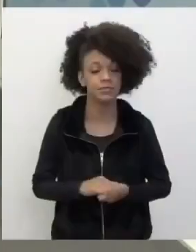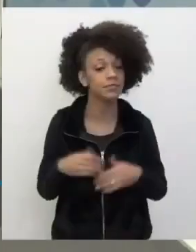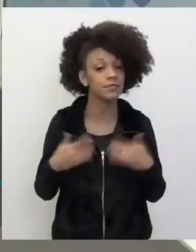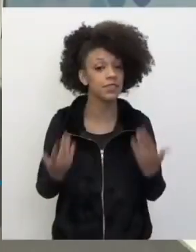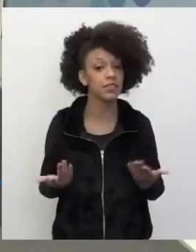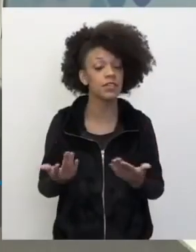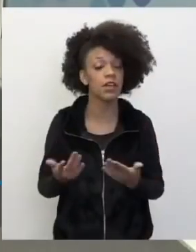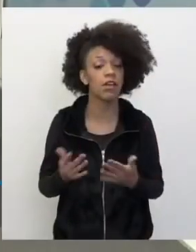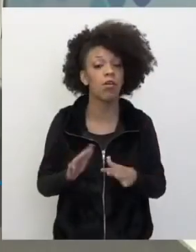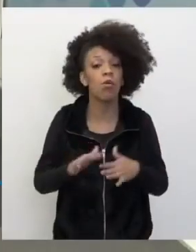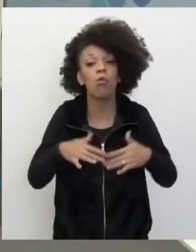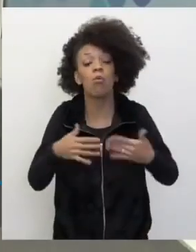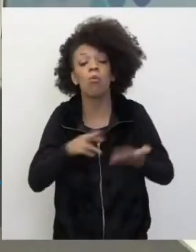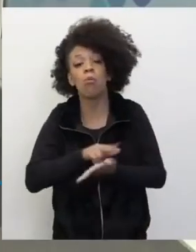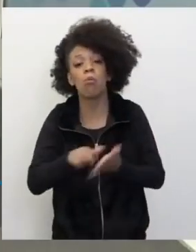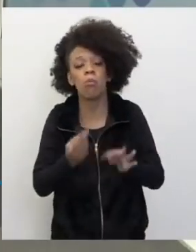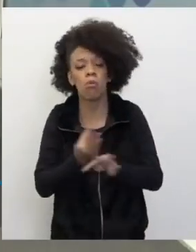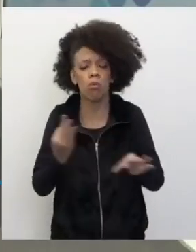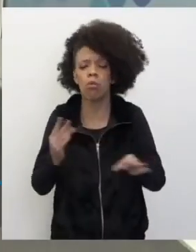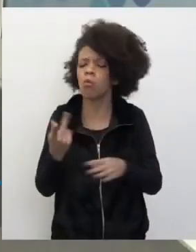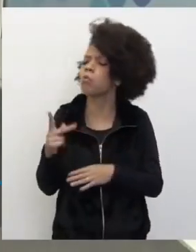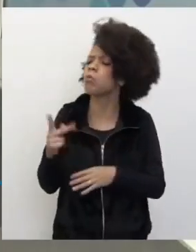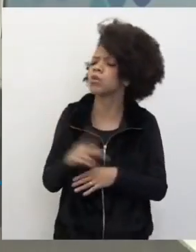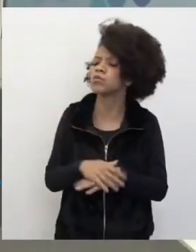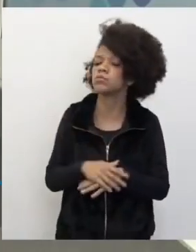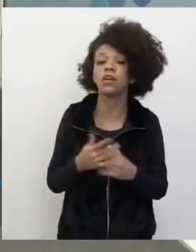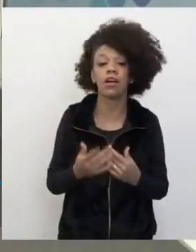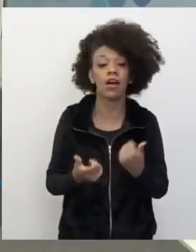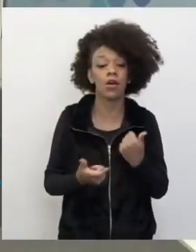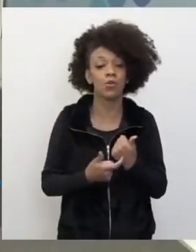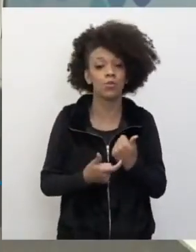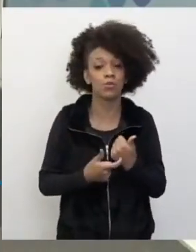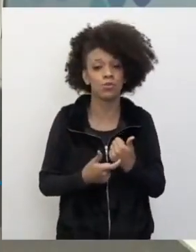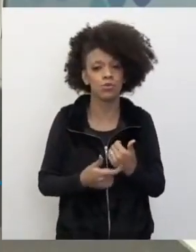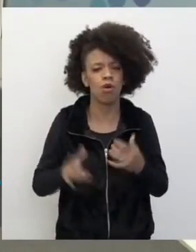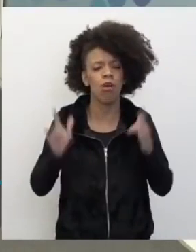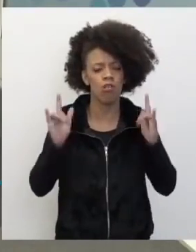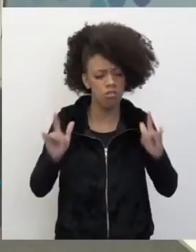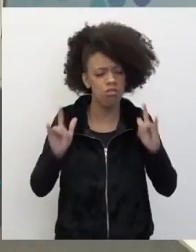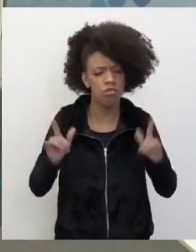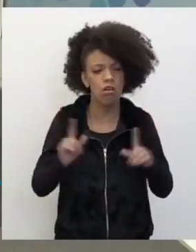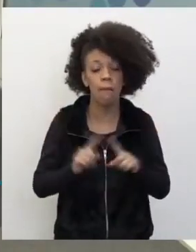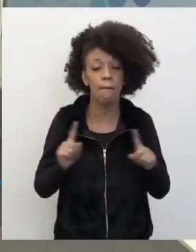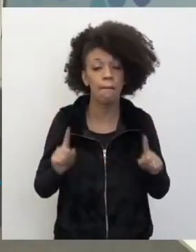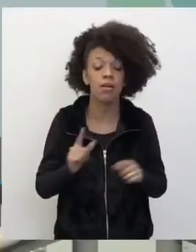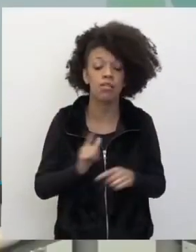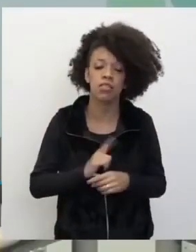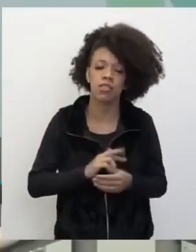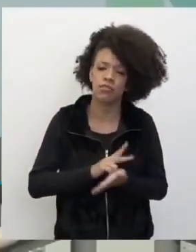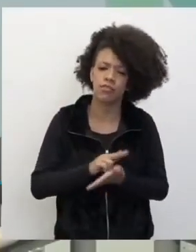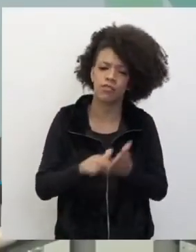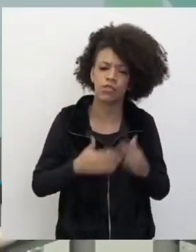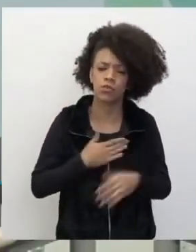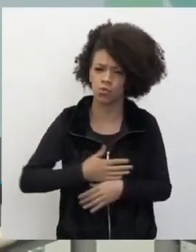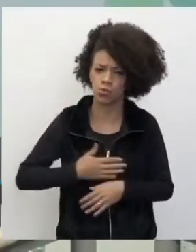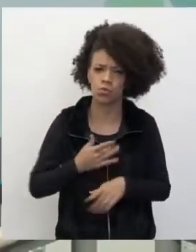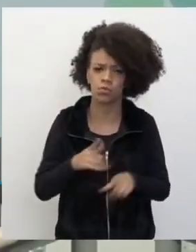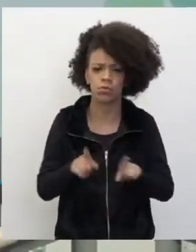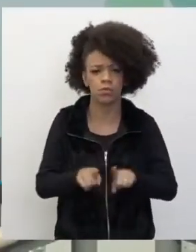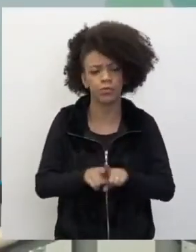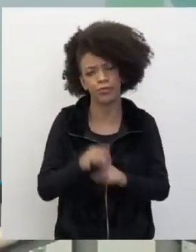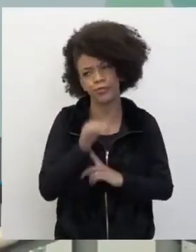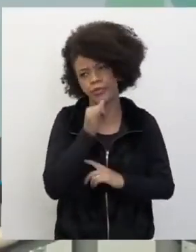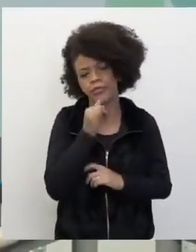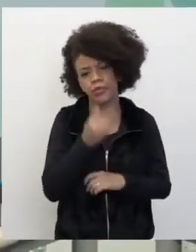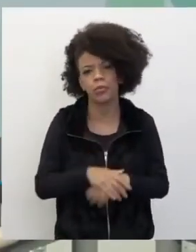E aí, quais os ritmos preferidos? Qual o seu ritmo preferido? Aí eu curto muito rock, mas assim, tem muitas coisas que eu gosto bastante. Por